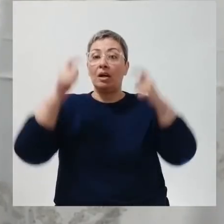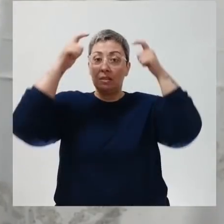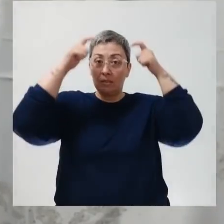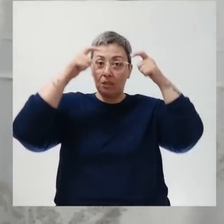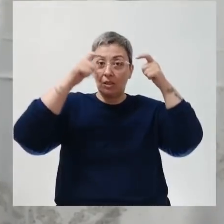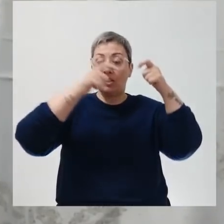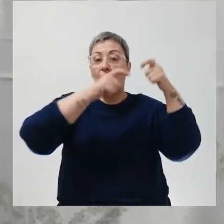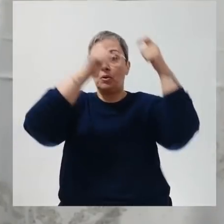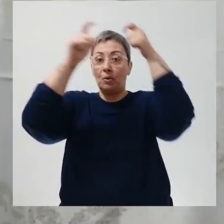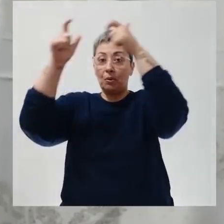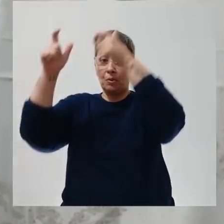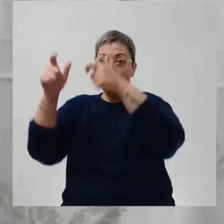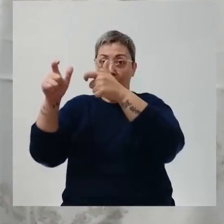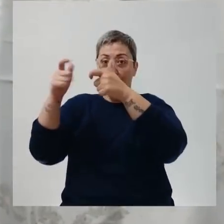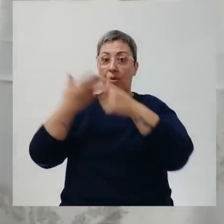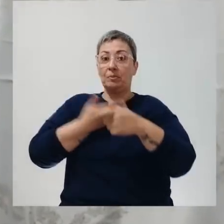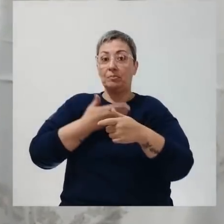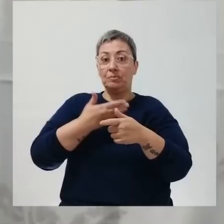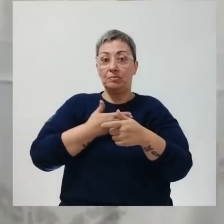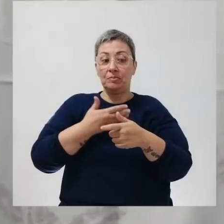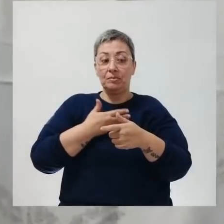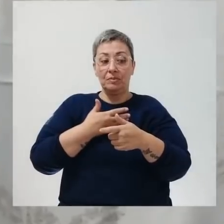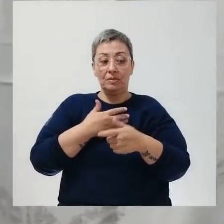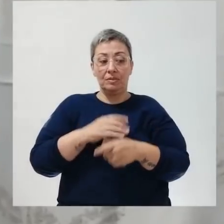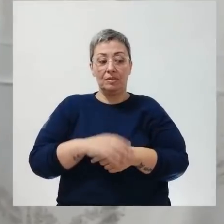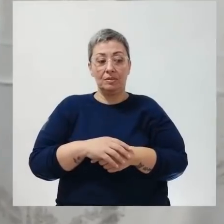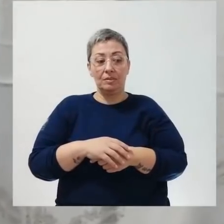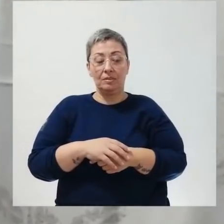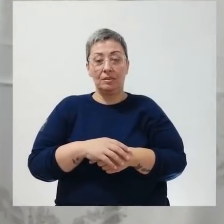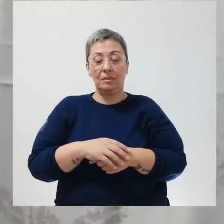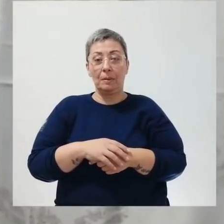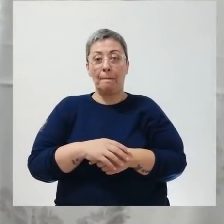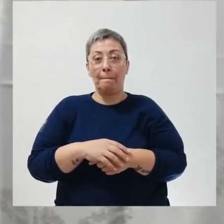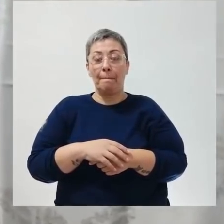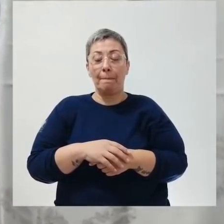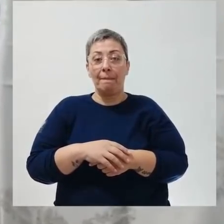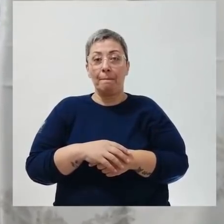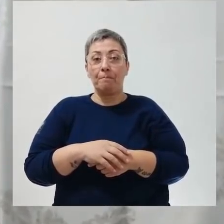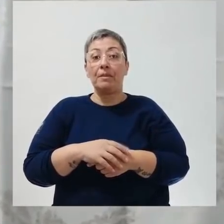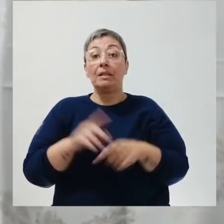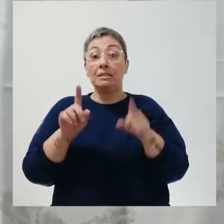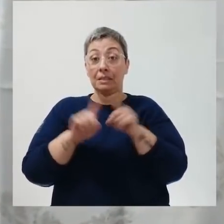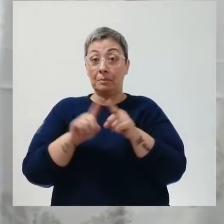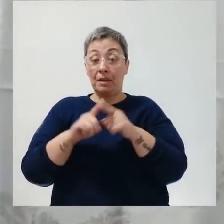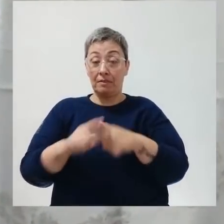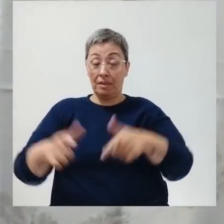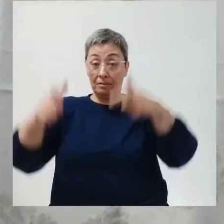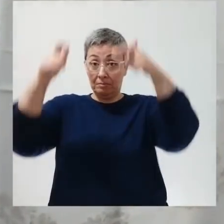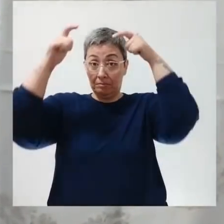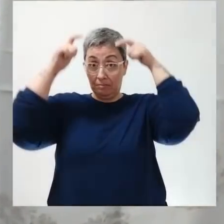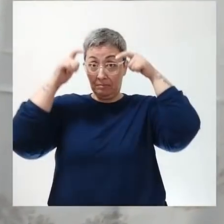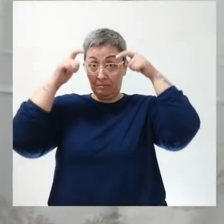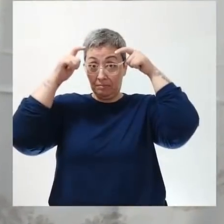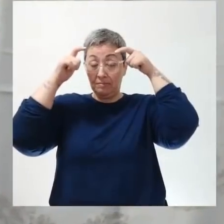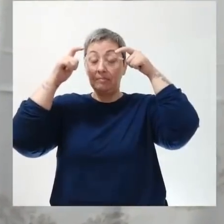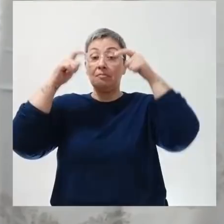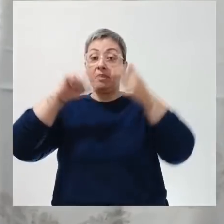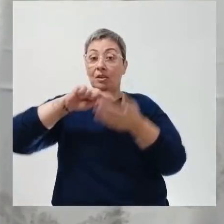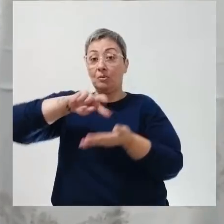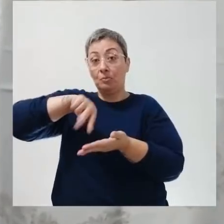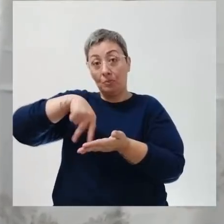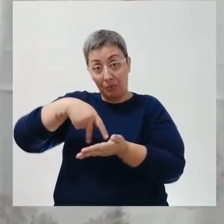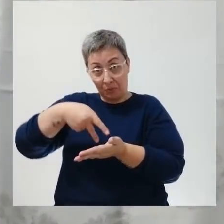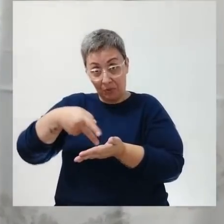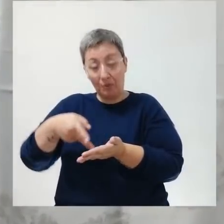chapéu para o seu amiguinho que está ao seu lado, que também vai colocar o chapéu e